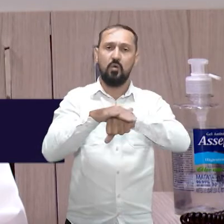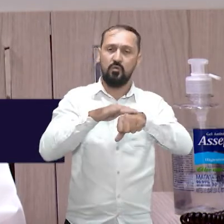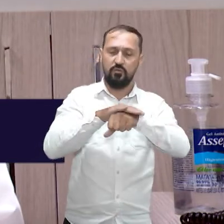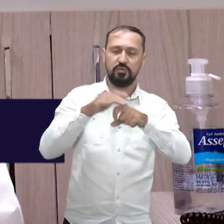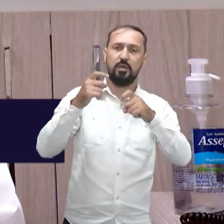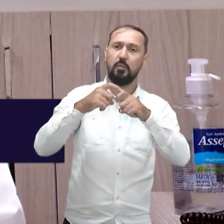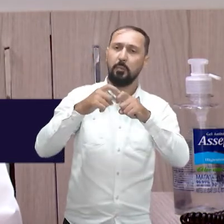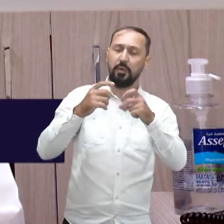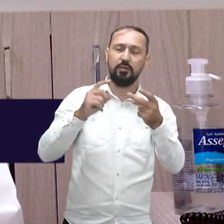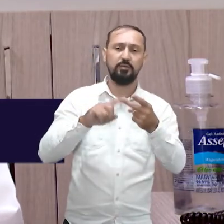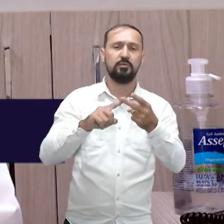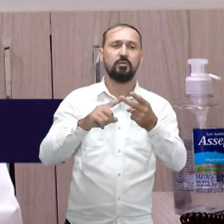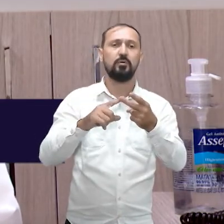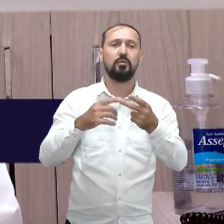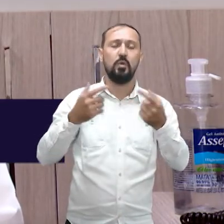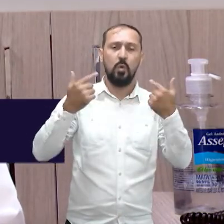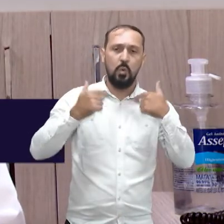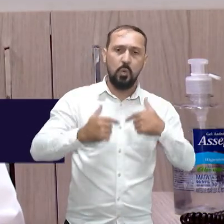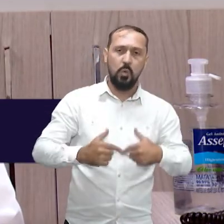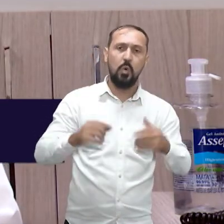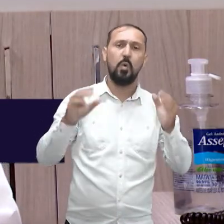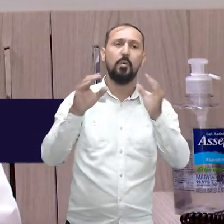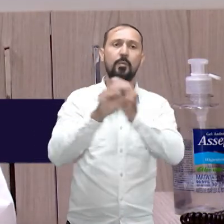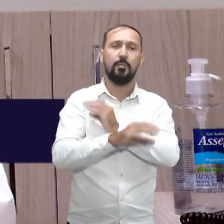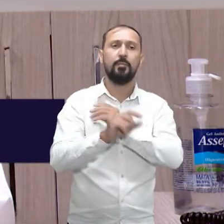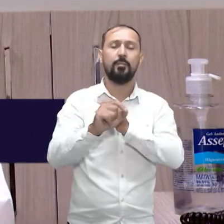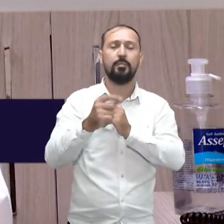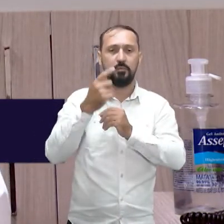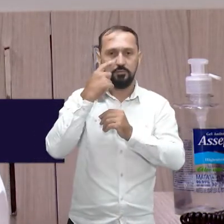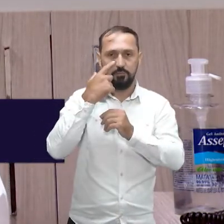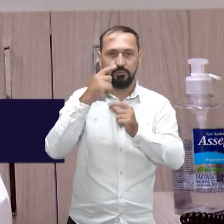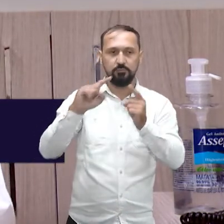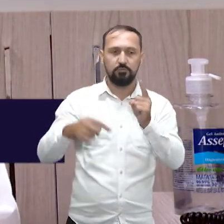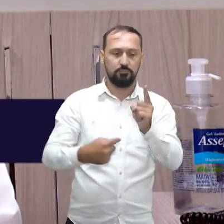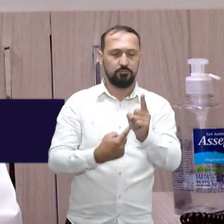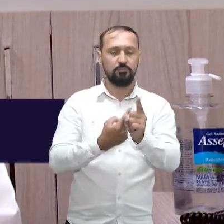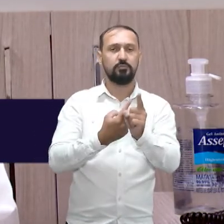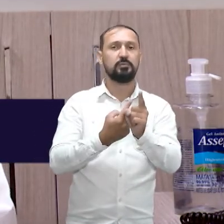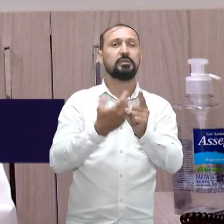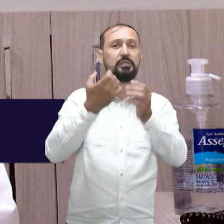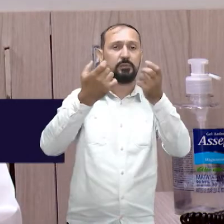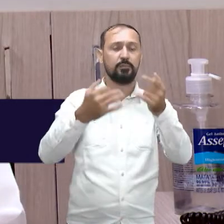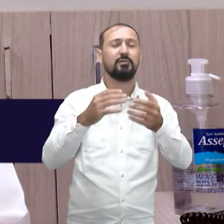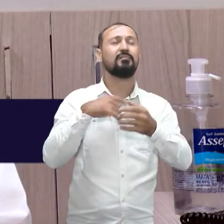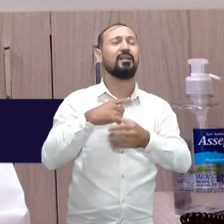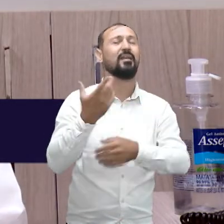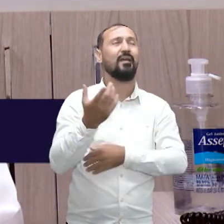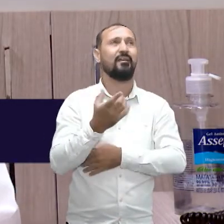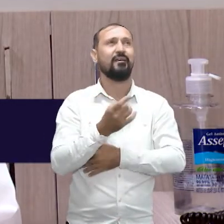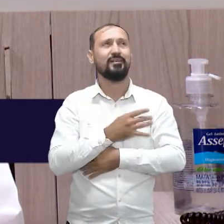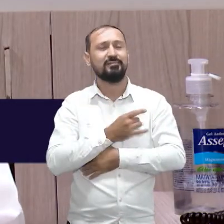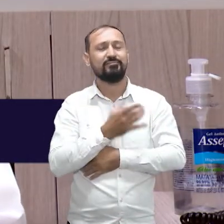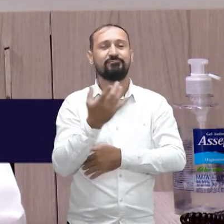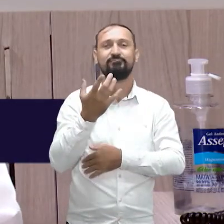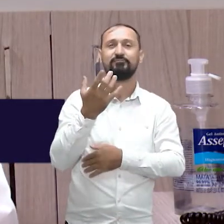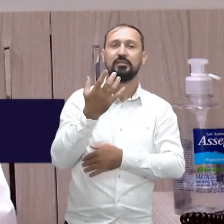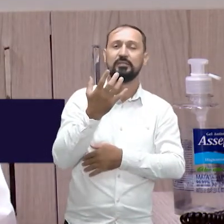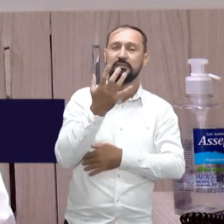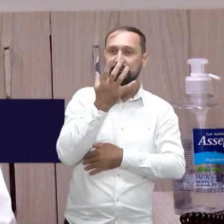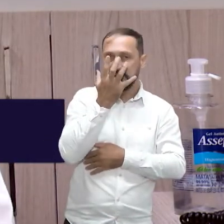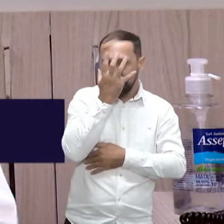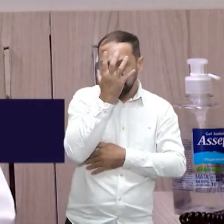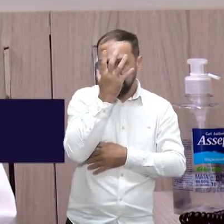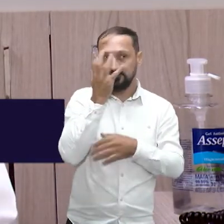programação. A programação envolve a conversa do médico com o paciente, o exame físico completo, inclusive o toque retal. Como o senhor muito bem falou, tem